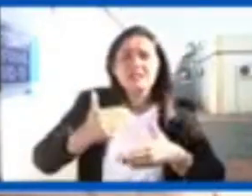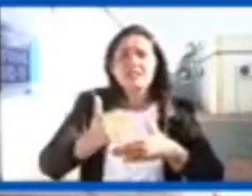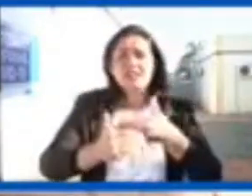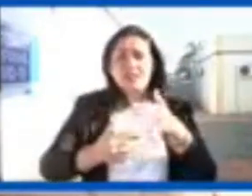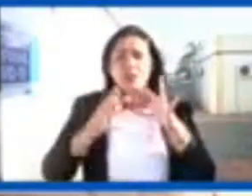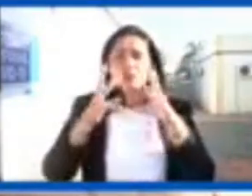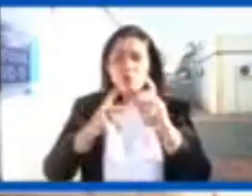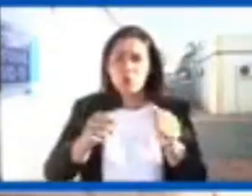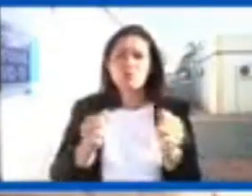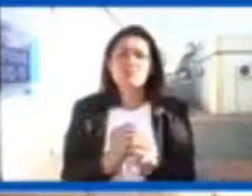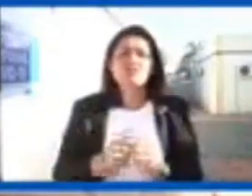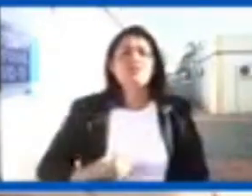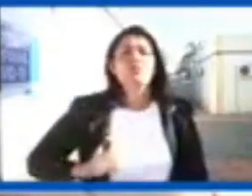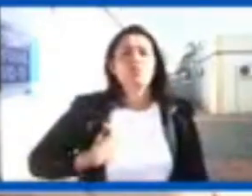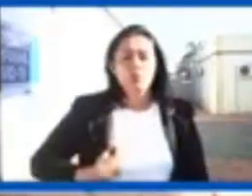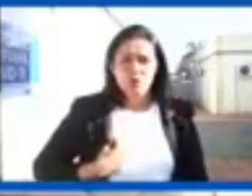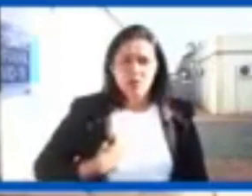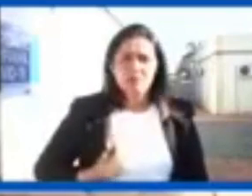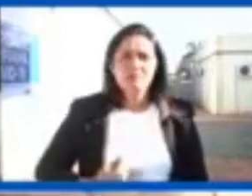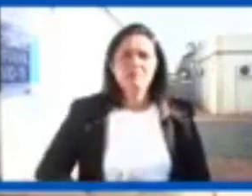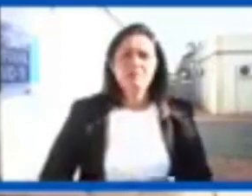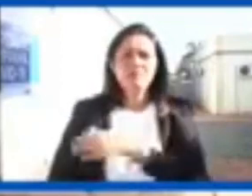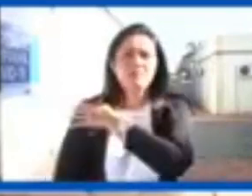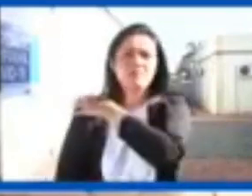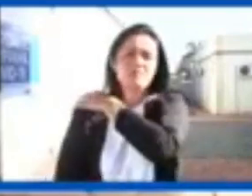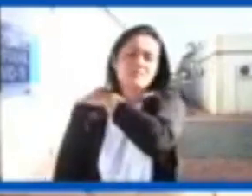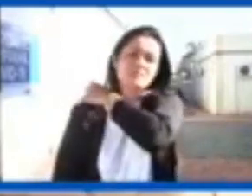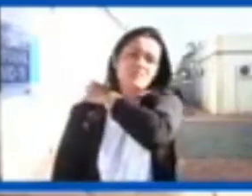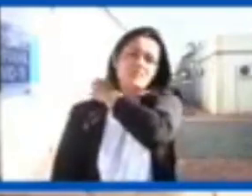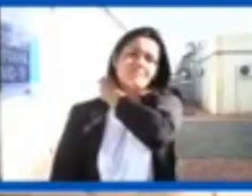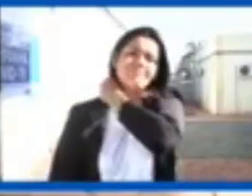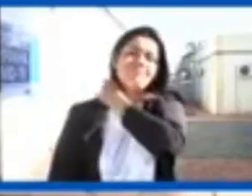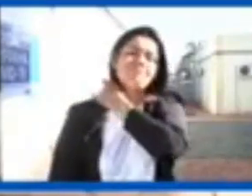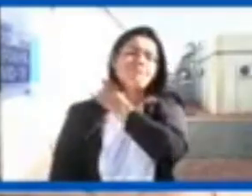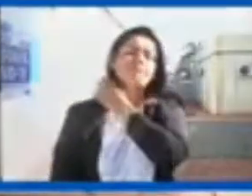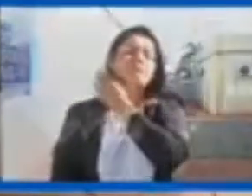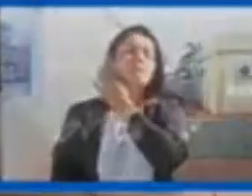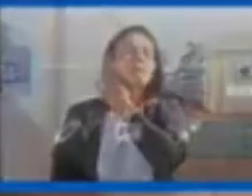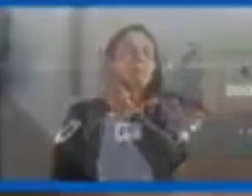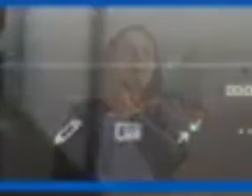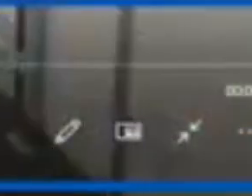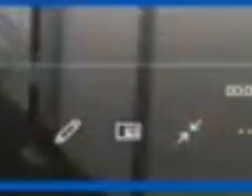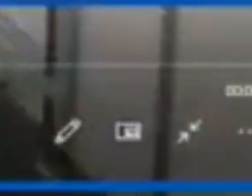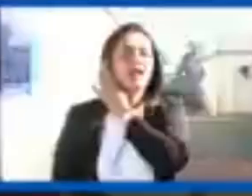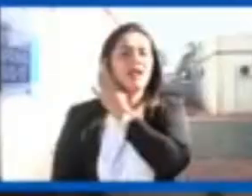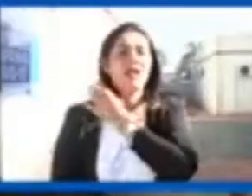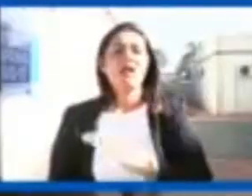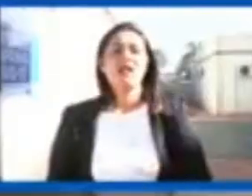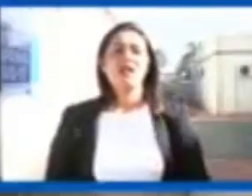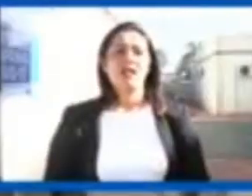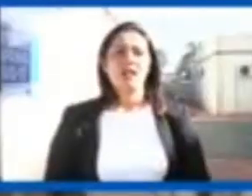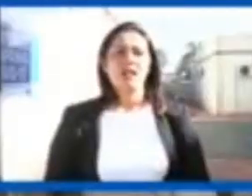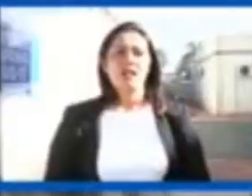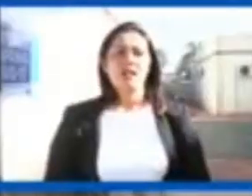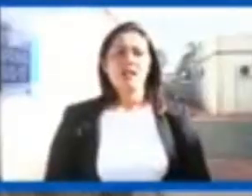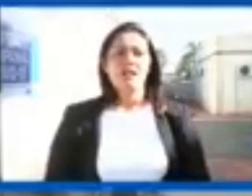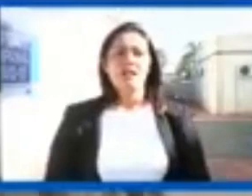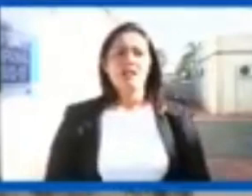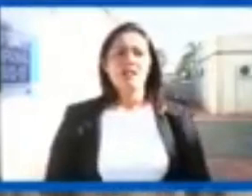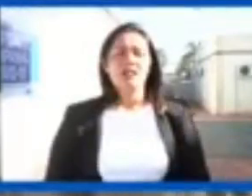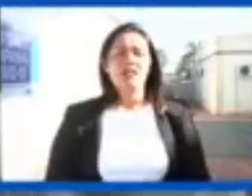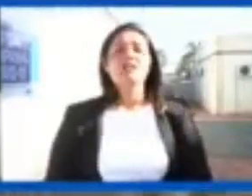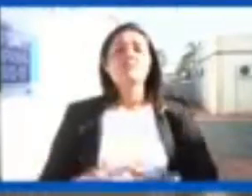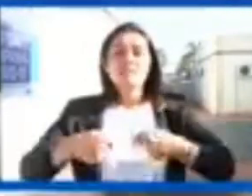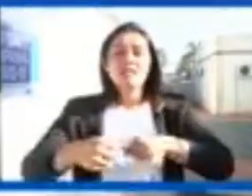população estamos vivendo isso vai amenizar com certeza com certeza muito